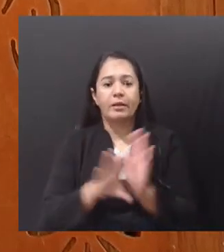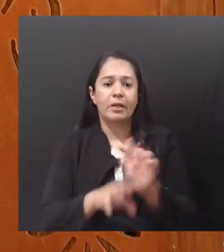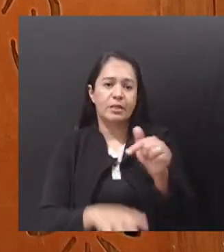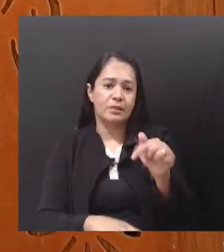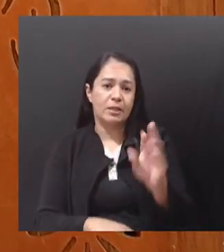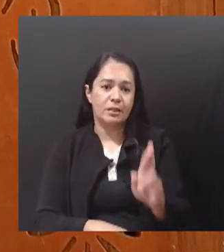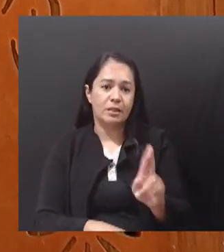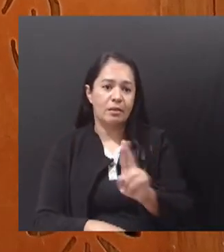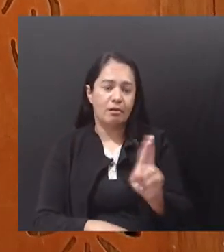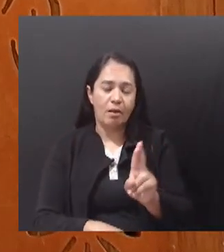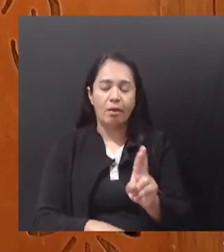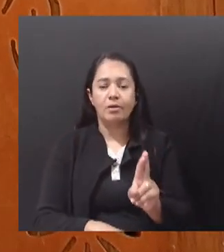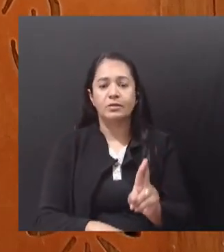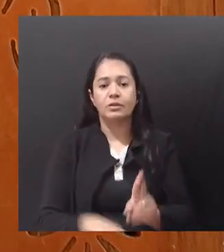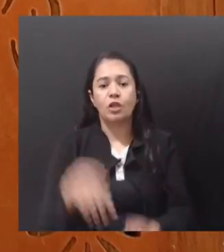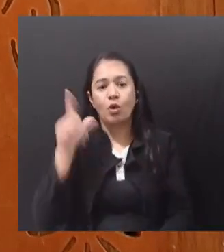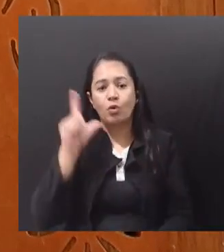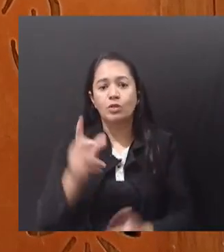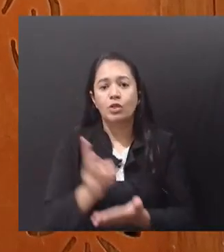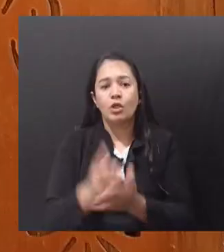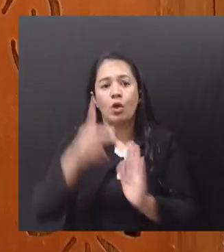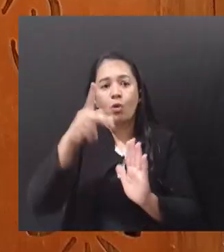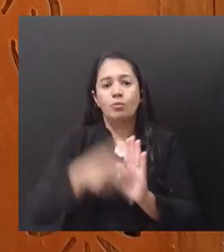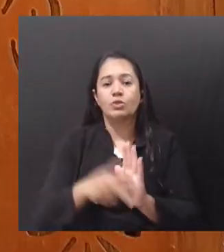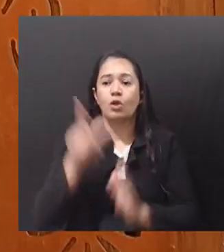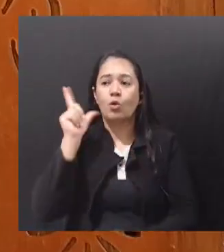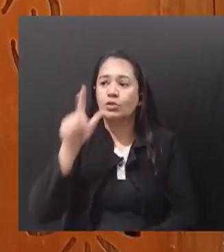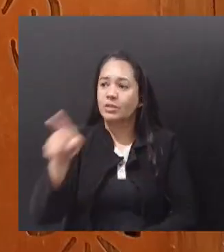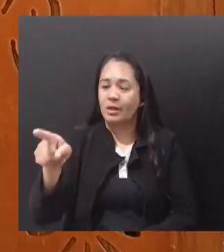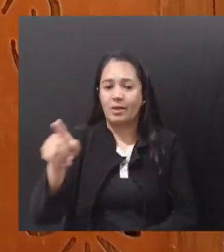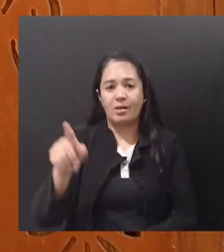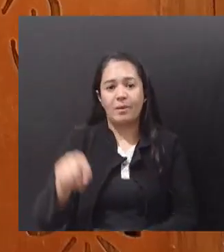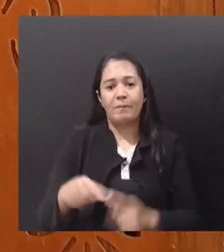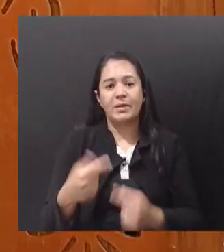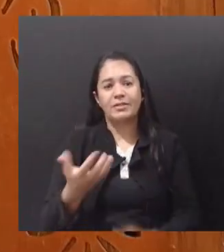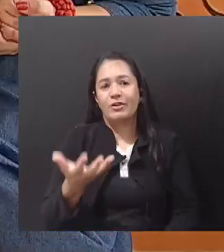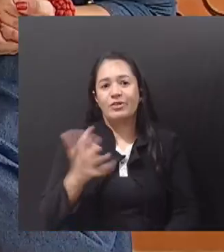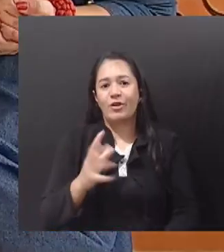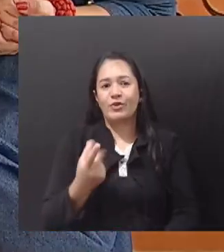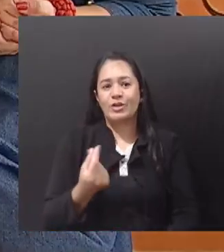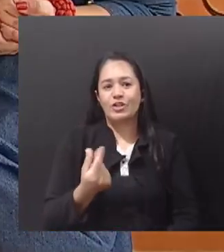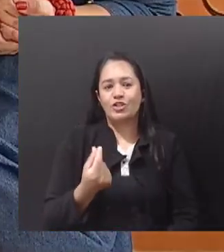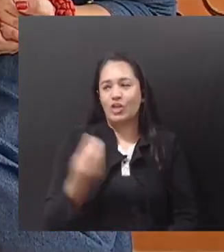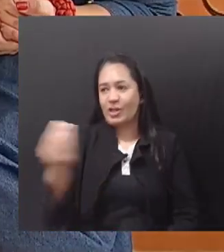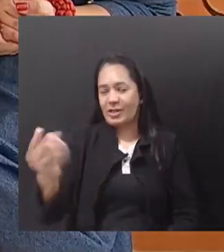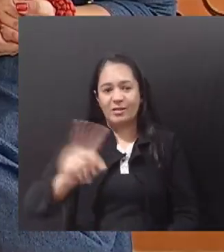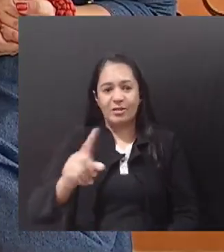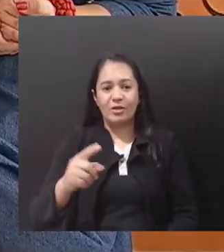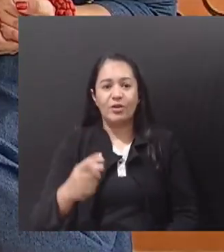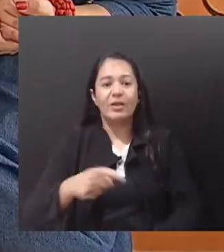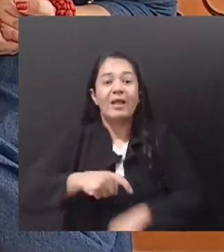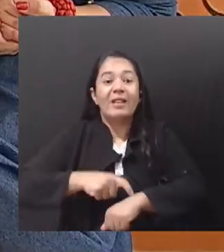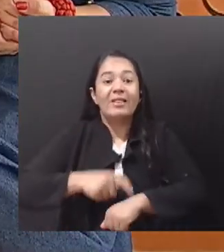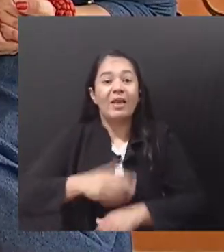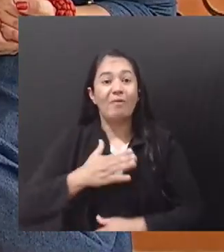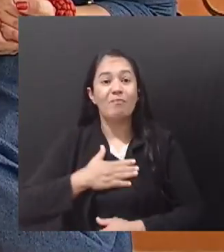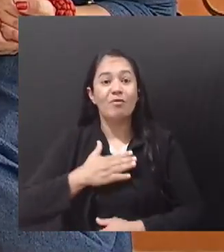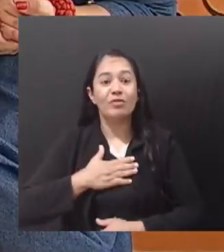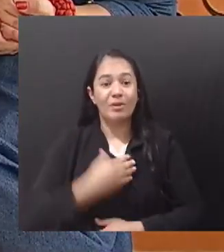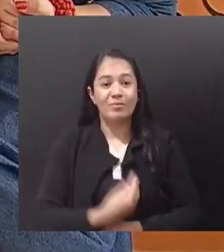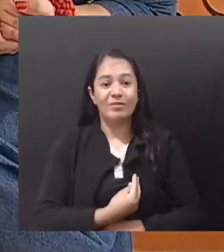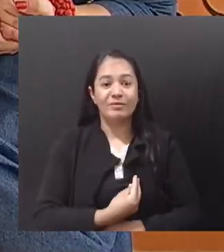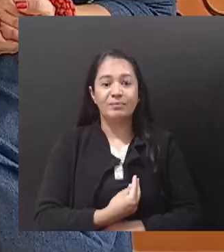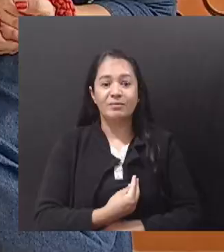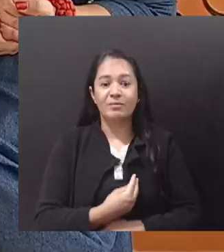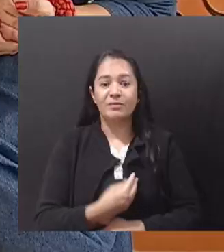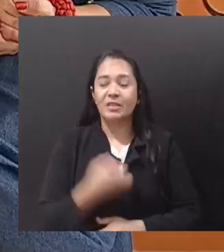100 reais, para poder manter o projeto lá. Só que na época eu não queria doar dinheiro, eu queria doar tempo de mim. Então eu falei para ele, olha, quando você